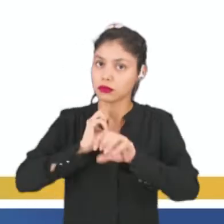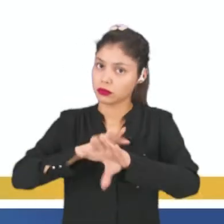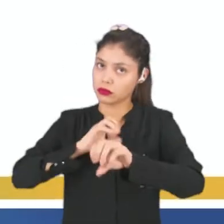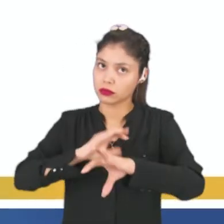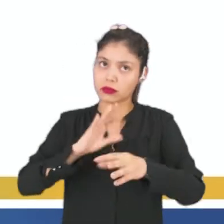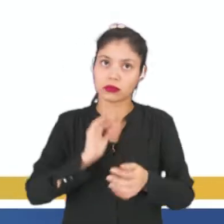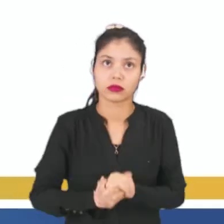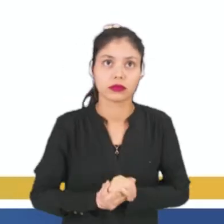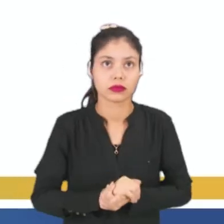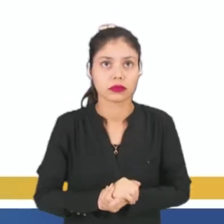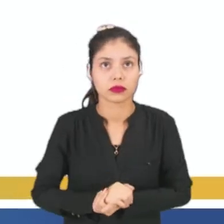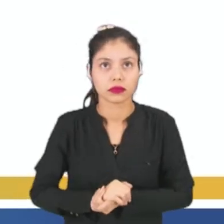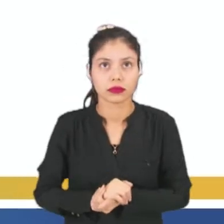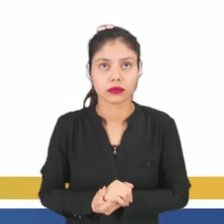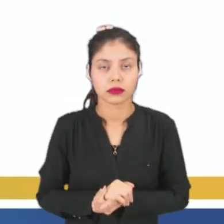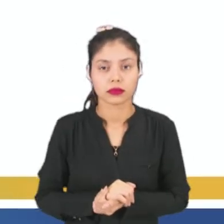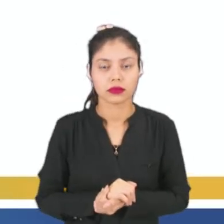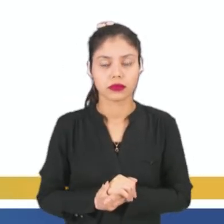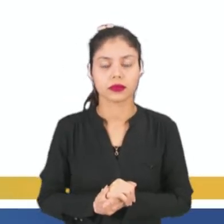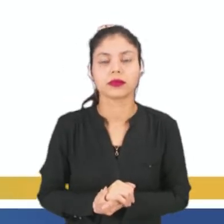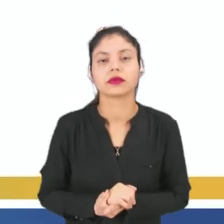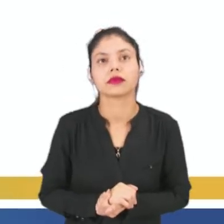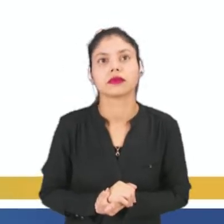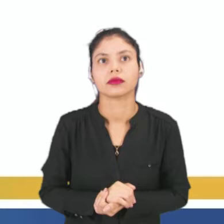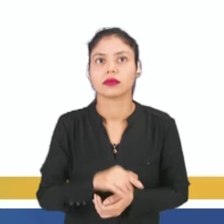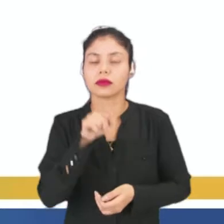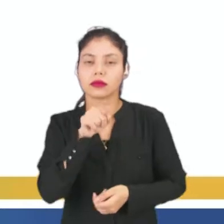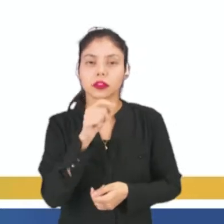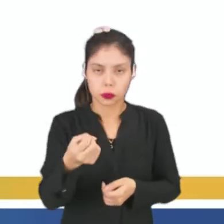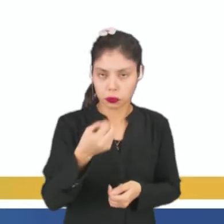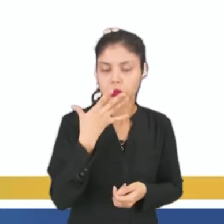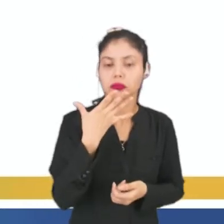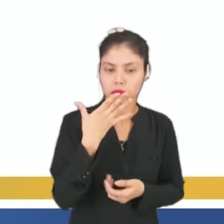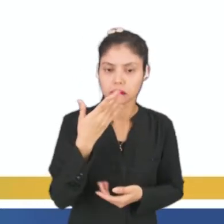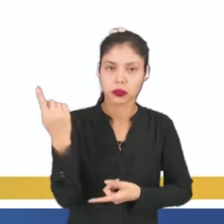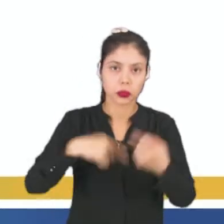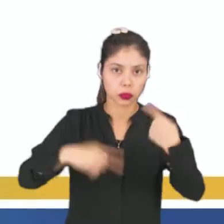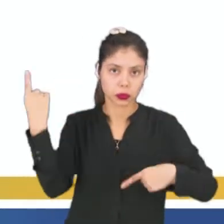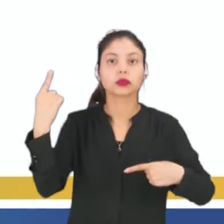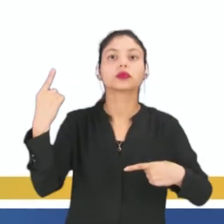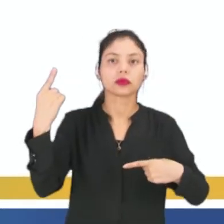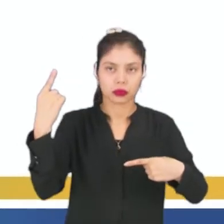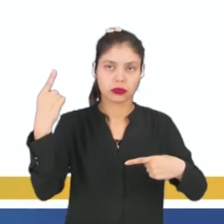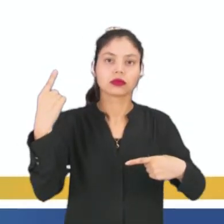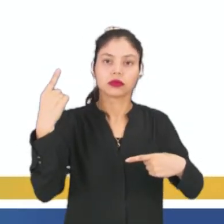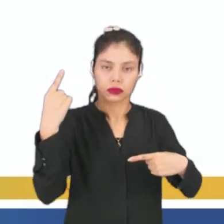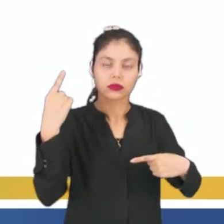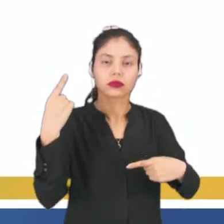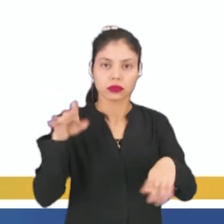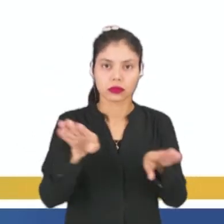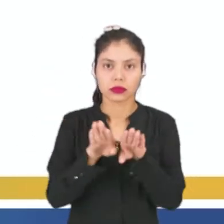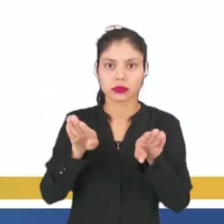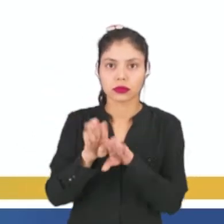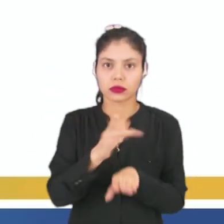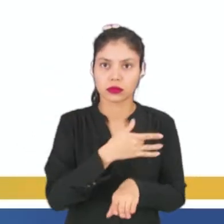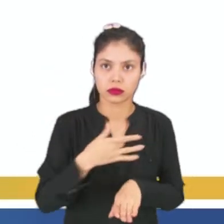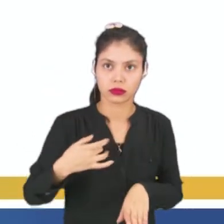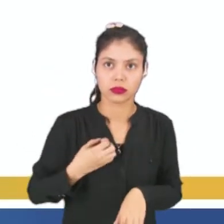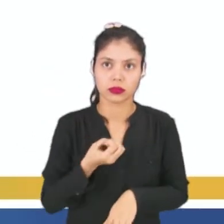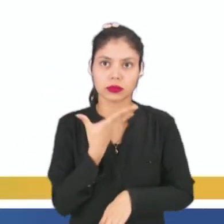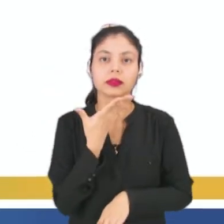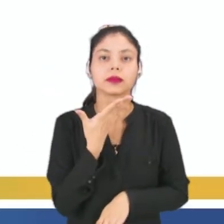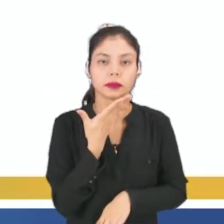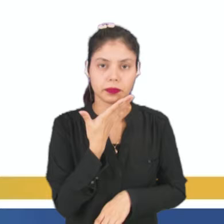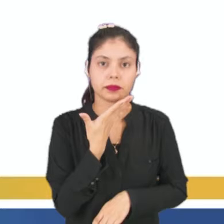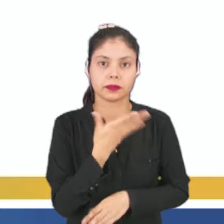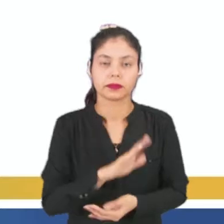né? A realização, né, da carreira, você ser bem-sucedido profissionalmente, isso também é um estado de saúde. Você se sentir bem